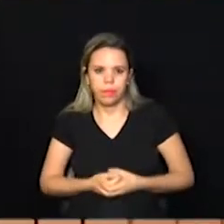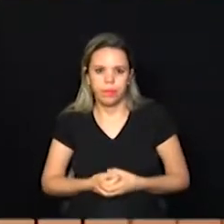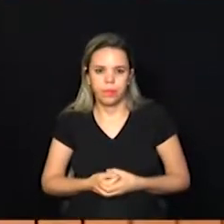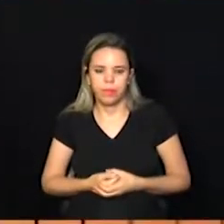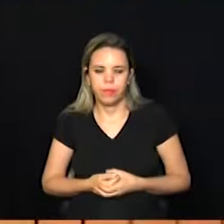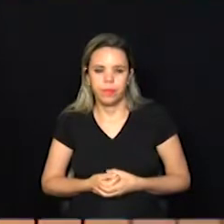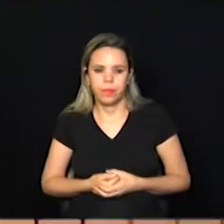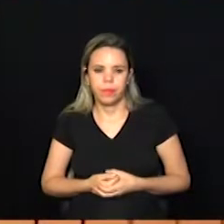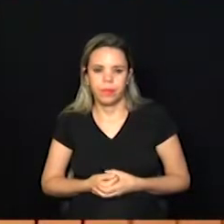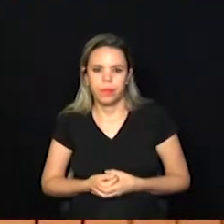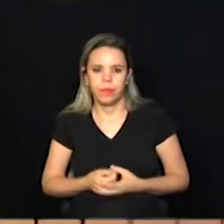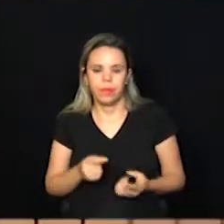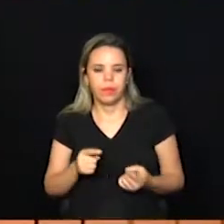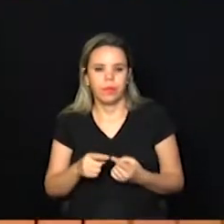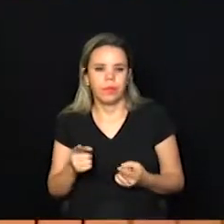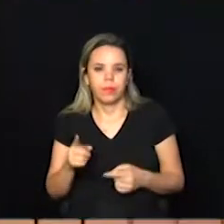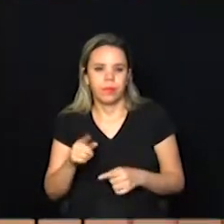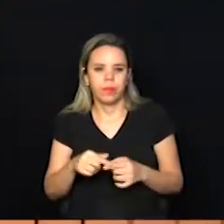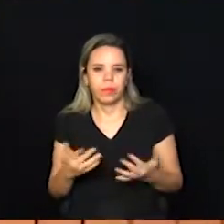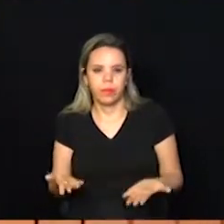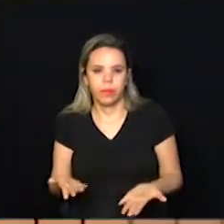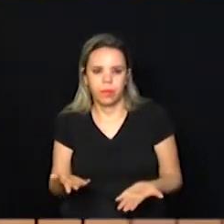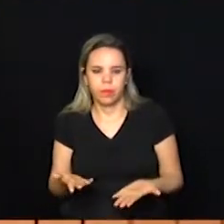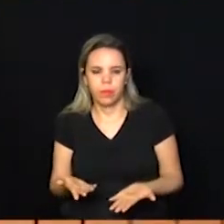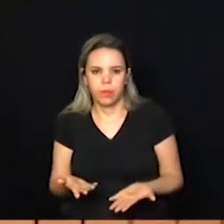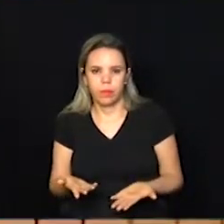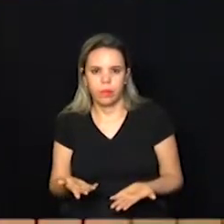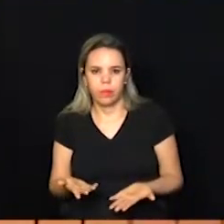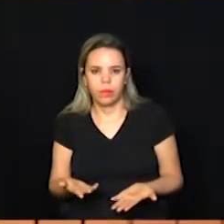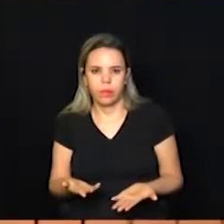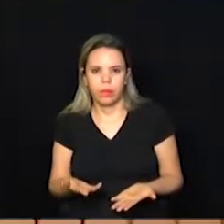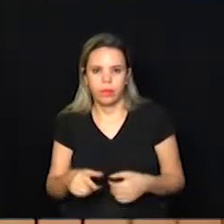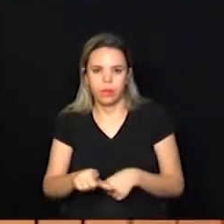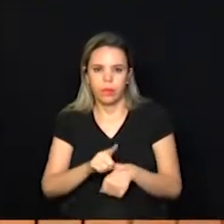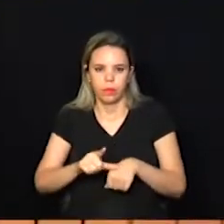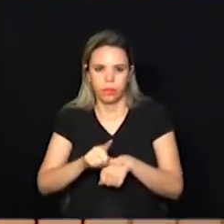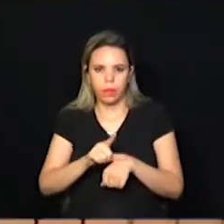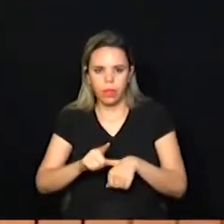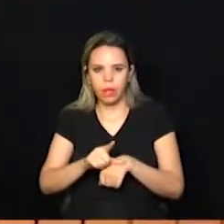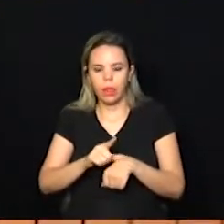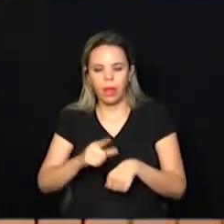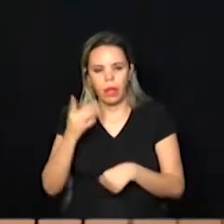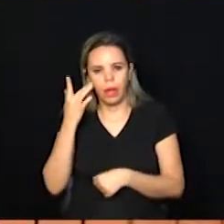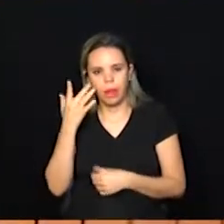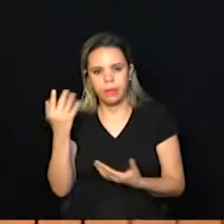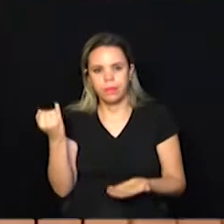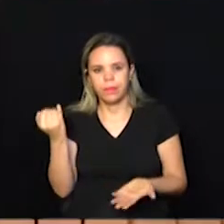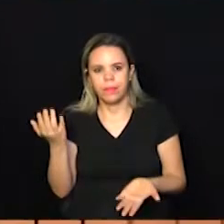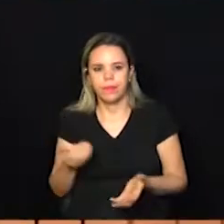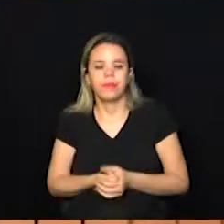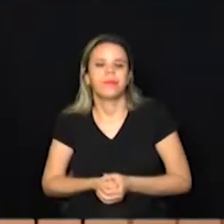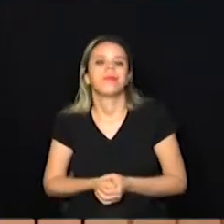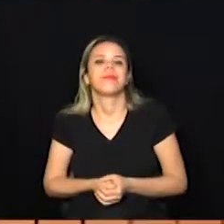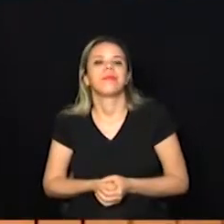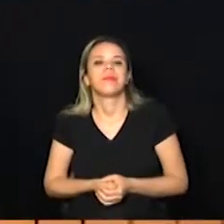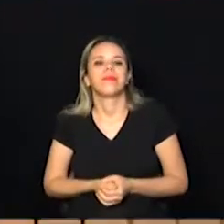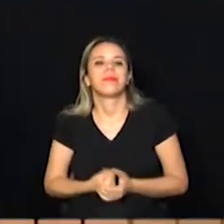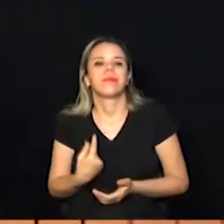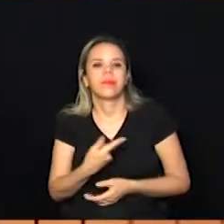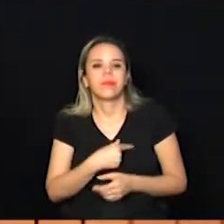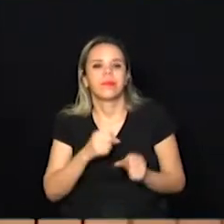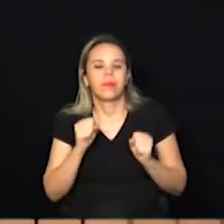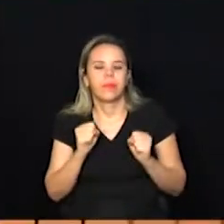nesse sentido, qual é o instrumento para isso? Via legislação, né? Eu acho que isso é importante, que a gente